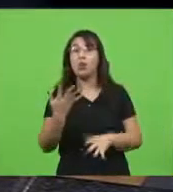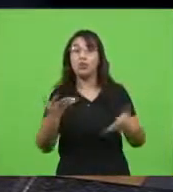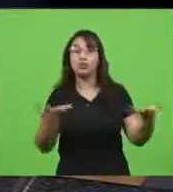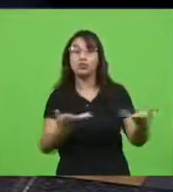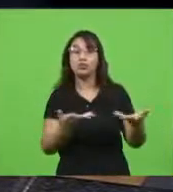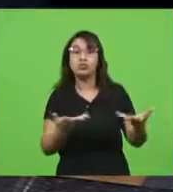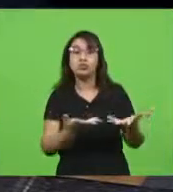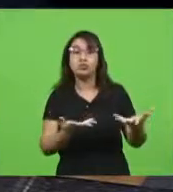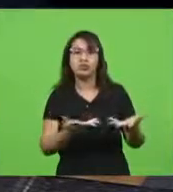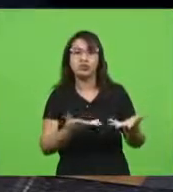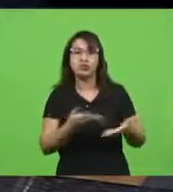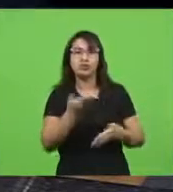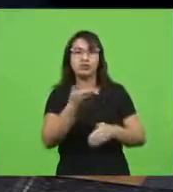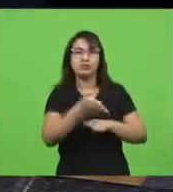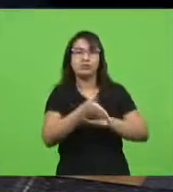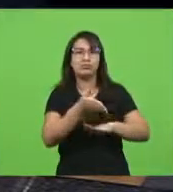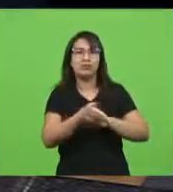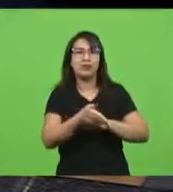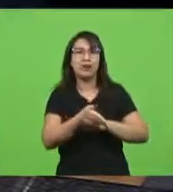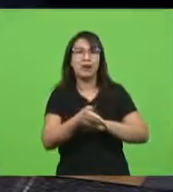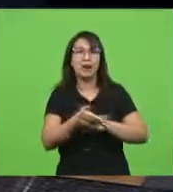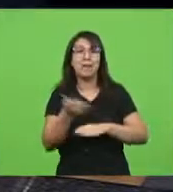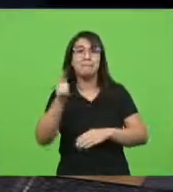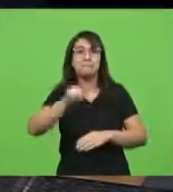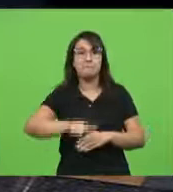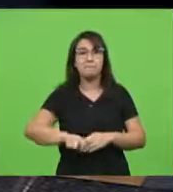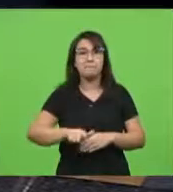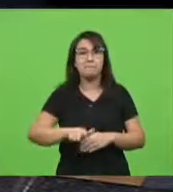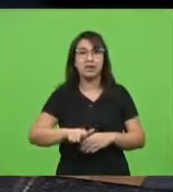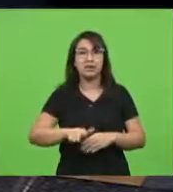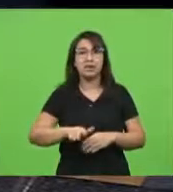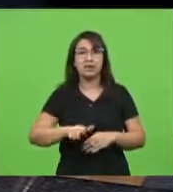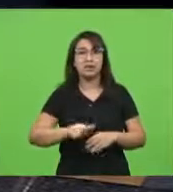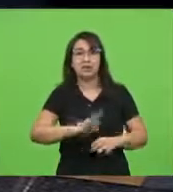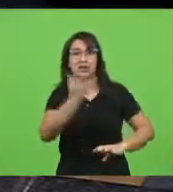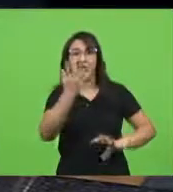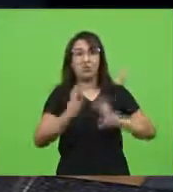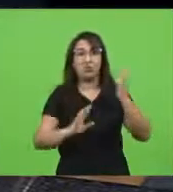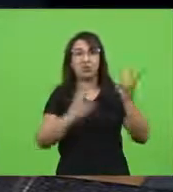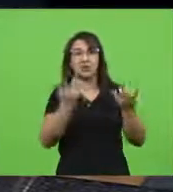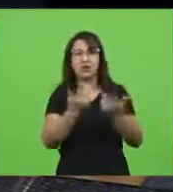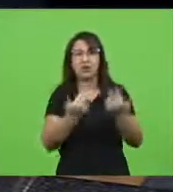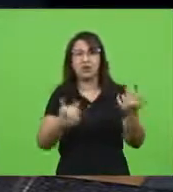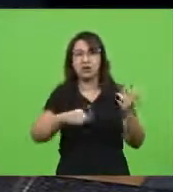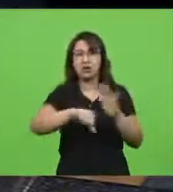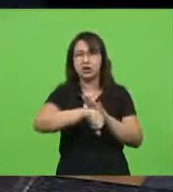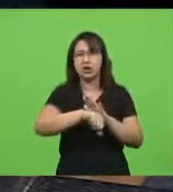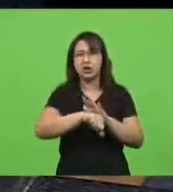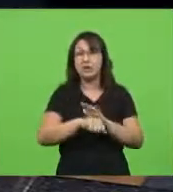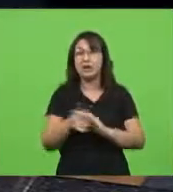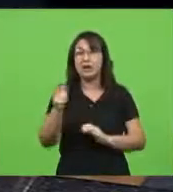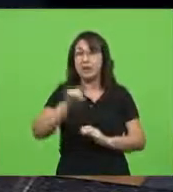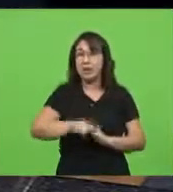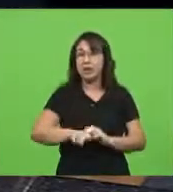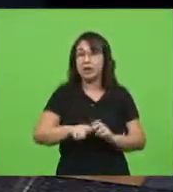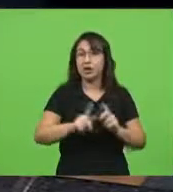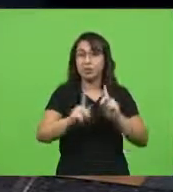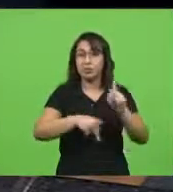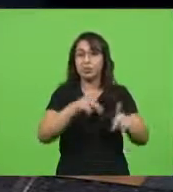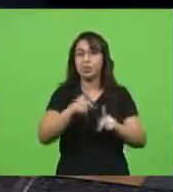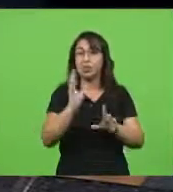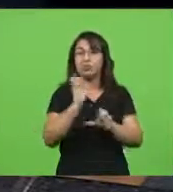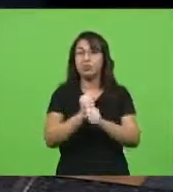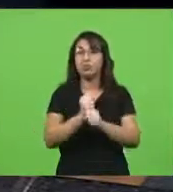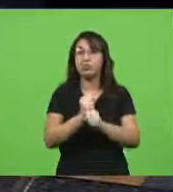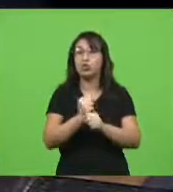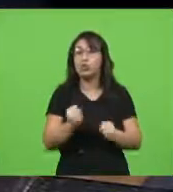certo? Cruzando com o número de ocorrências, cruzando com a população e o número de